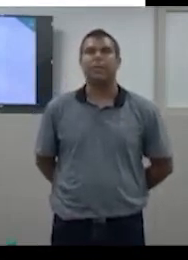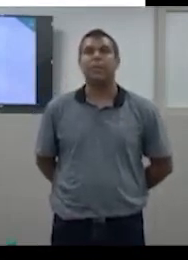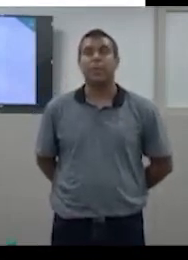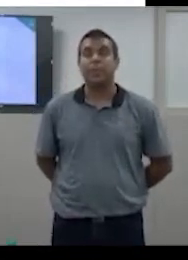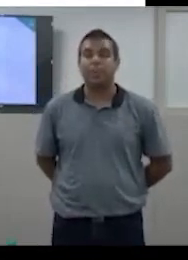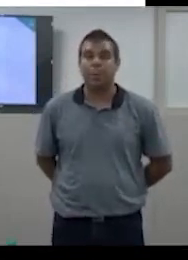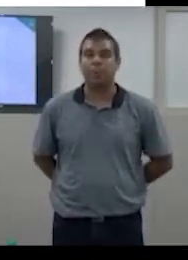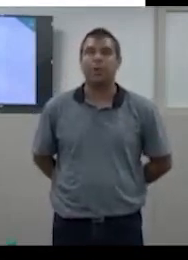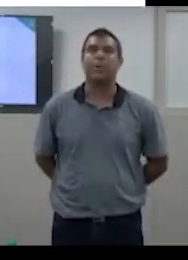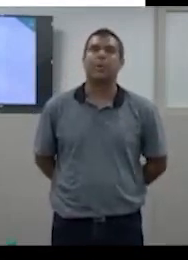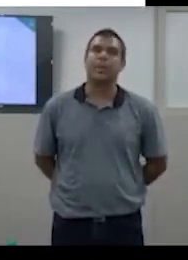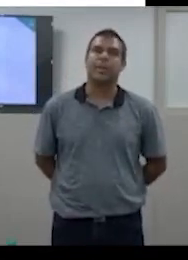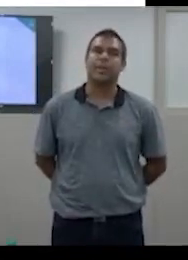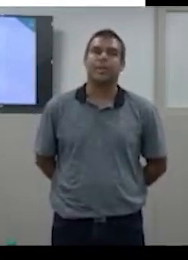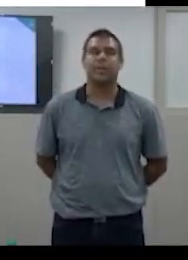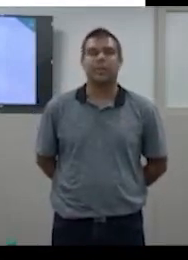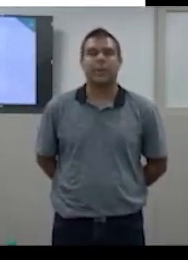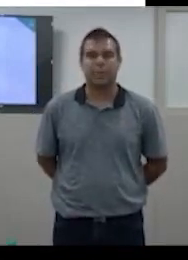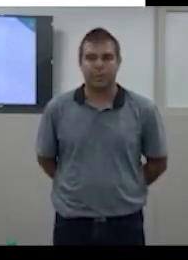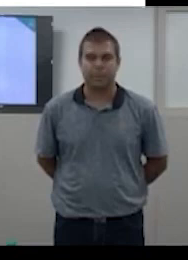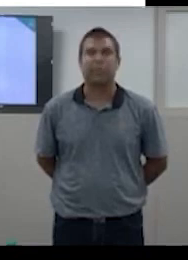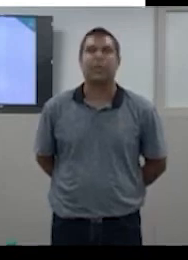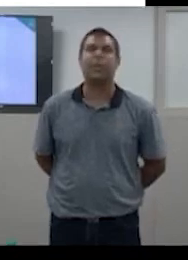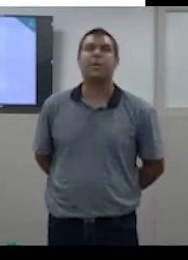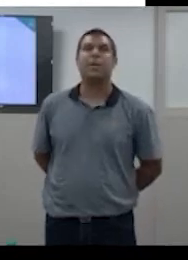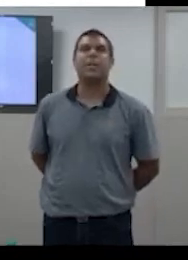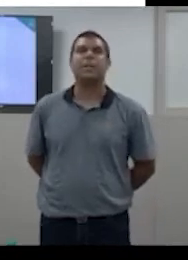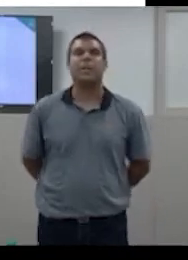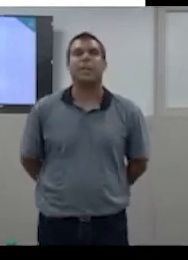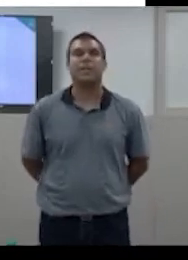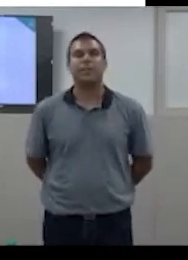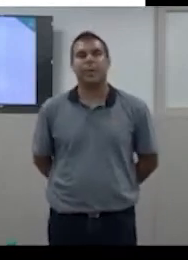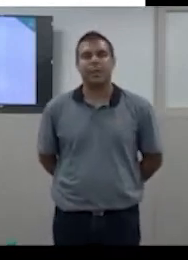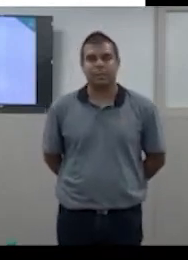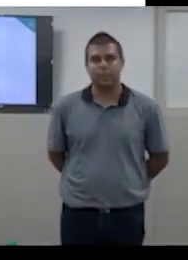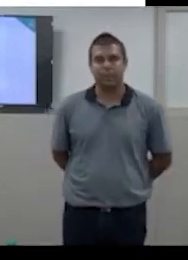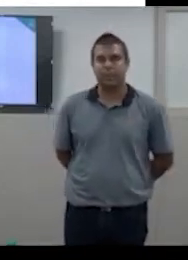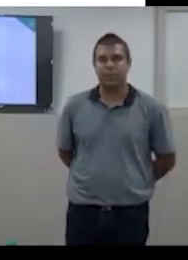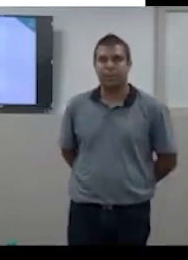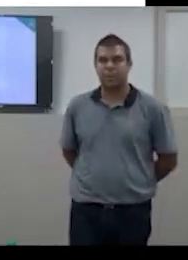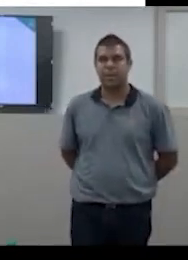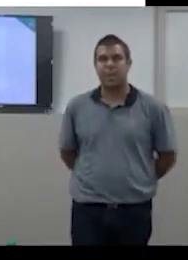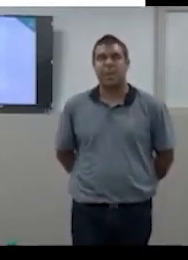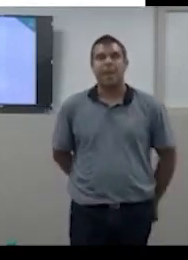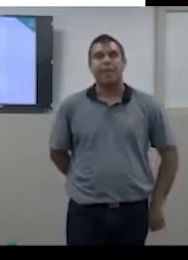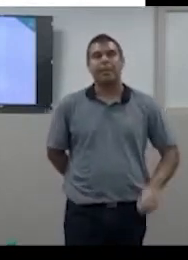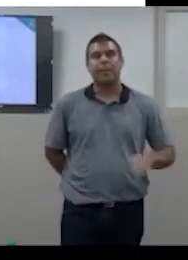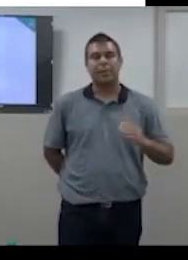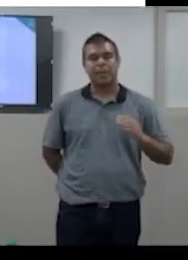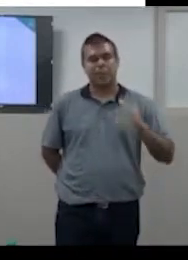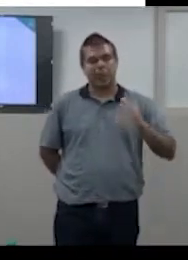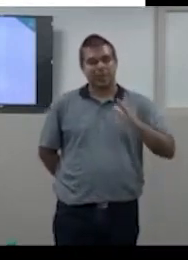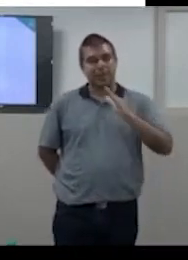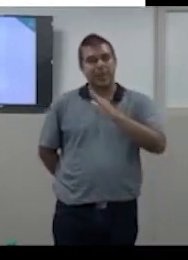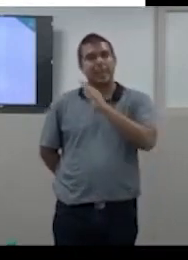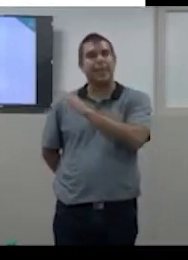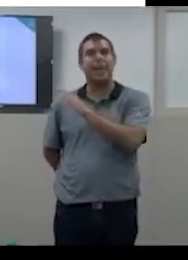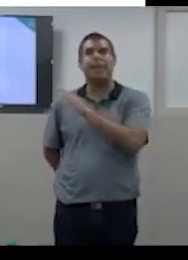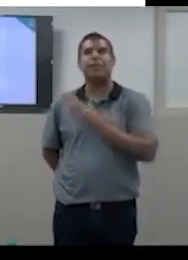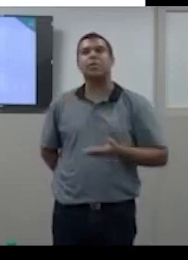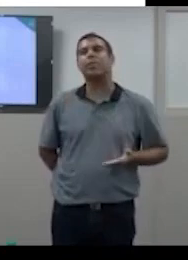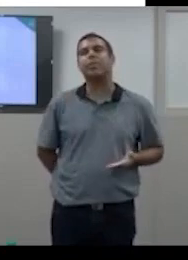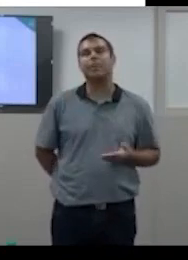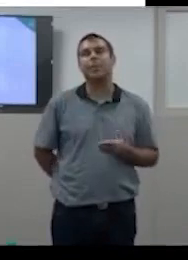vai estar trabalhando com estado puro, só que dessa vez o estado gasoso, certo? Então assim, acaba sendo exclusivo nesse ponto ali. Mas assim, gente, essa